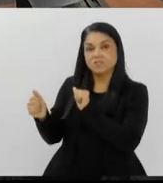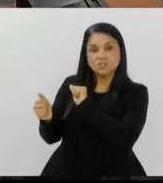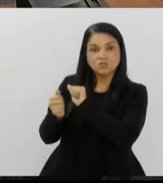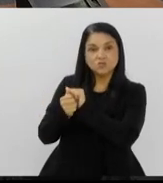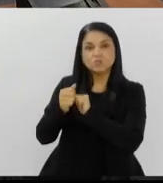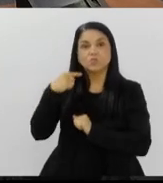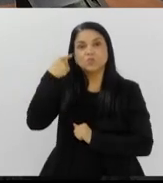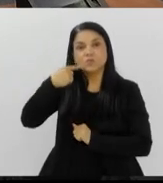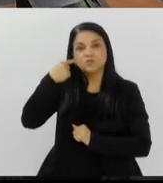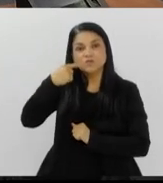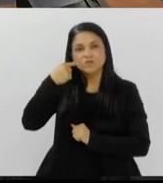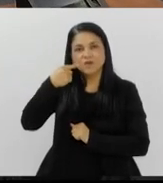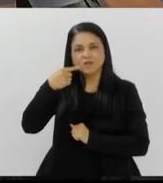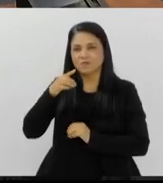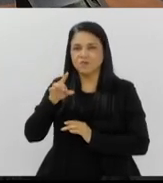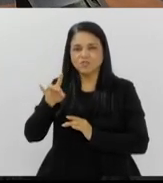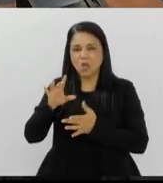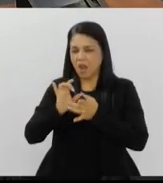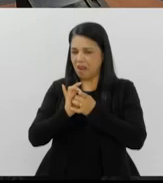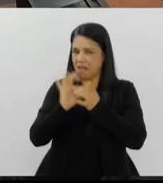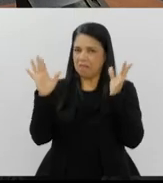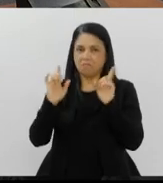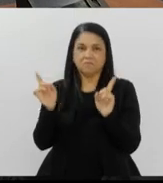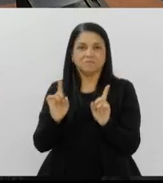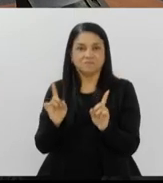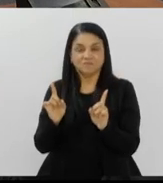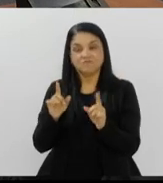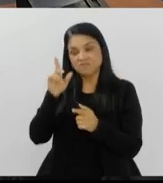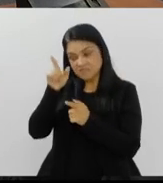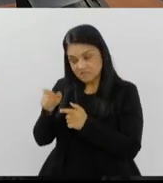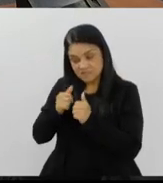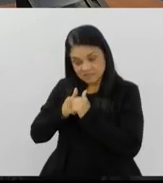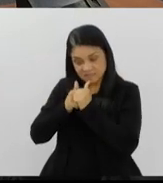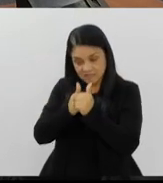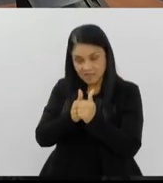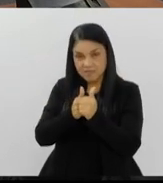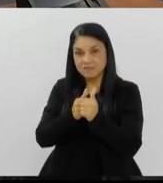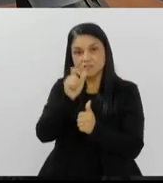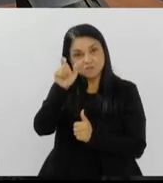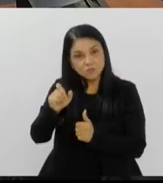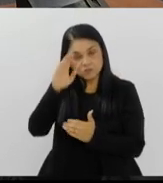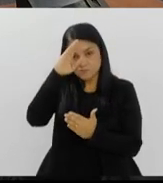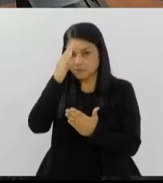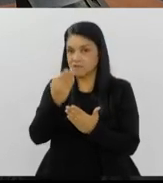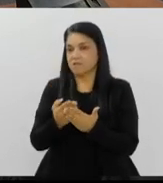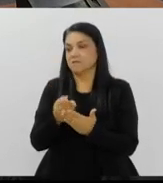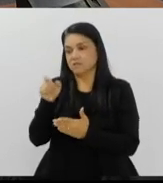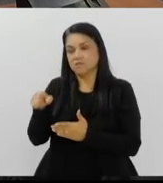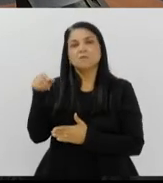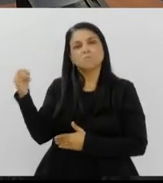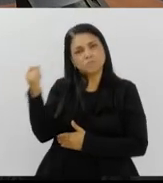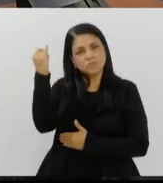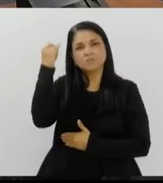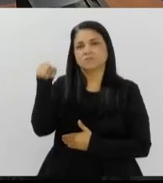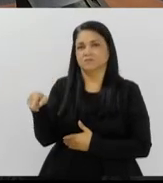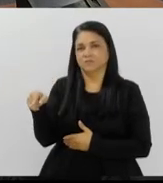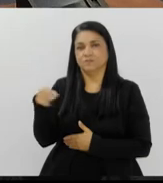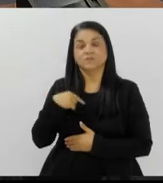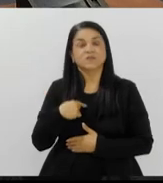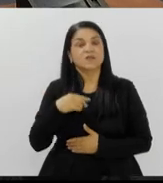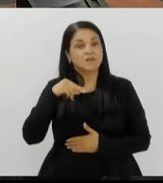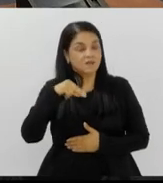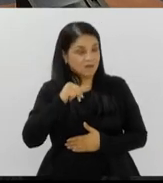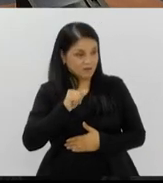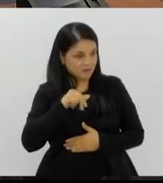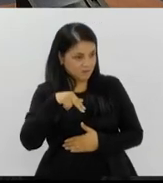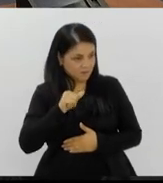uma onda no mar, minha amiga. Você segue aqueles que você acredita. E isso é muito importante. Sabe, doutora Ana Tereza Basílio,